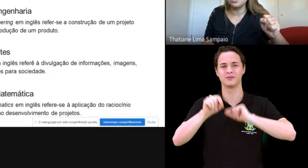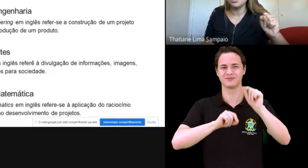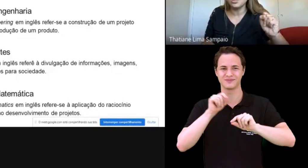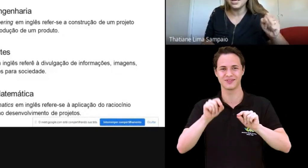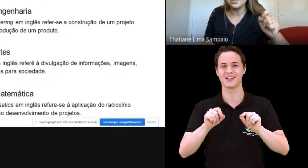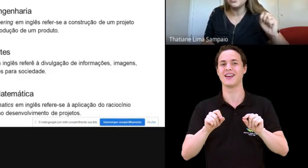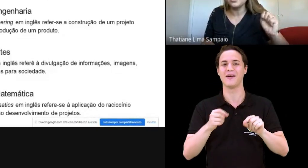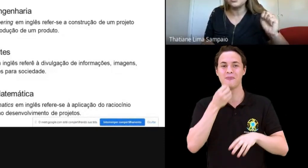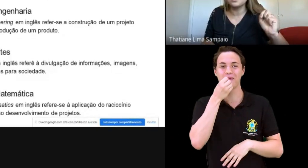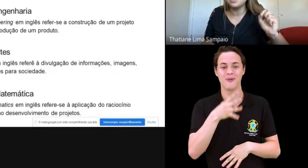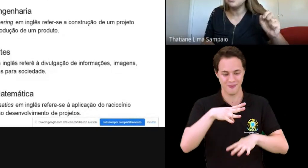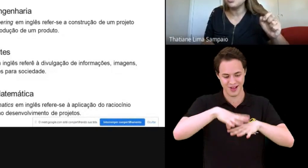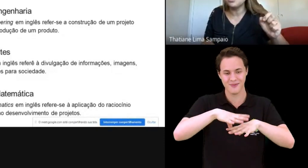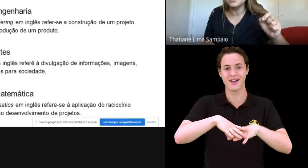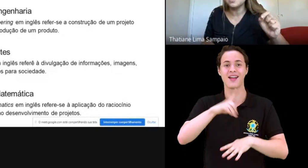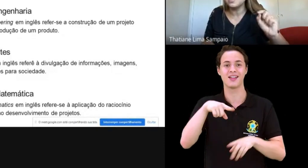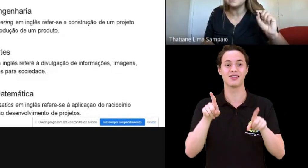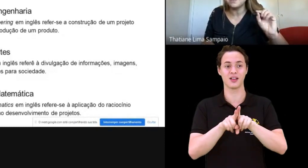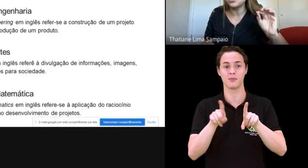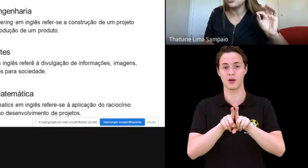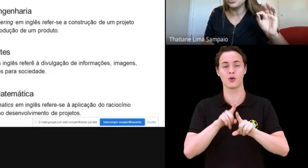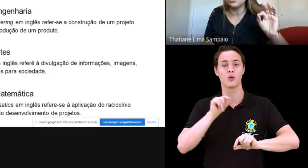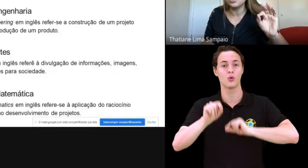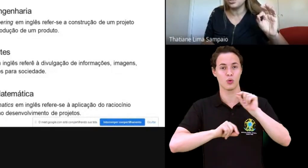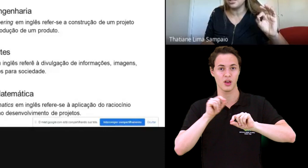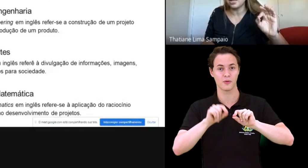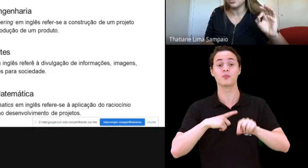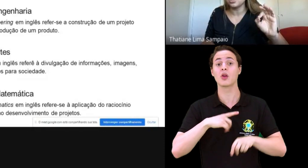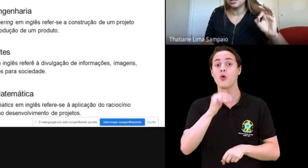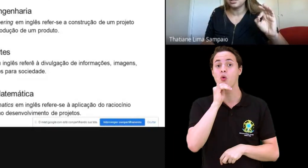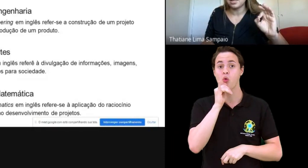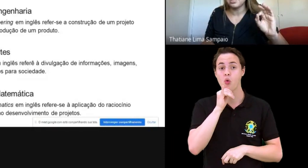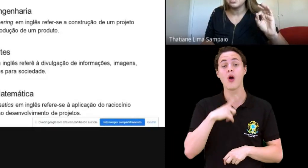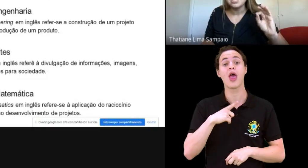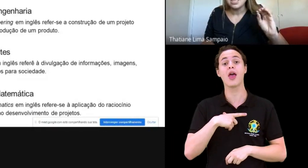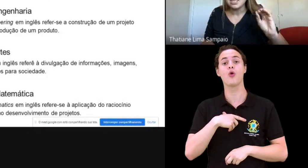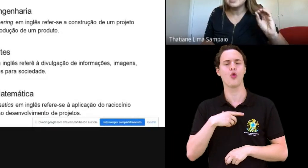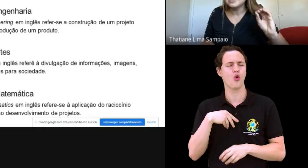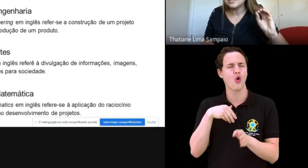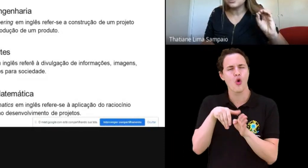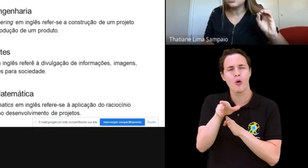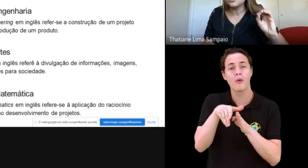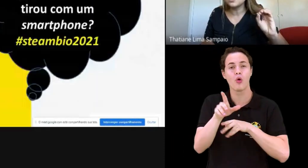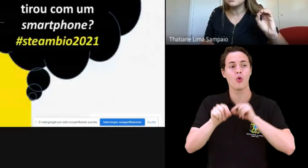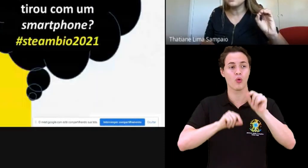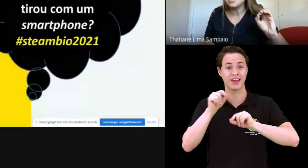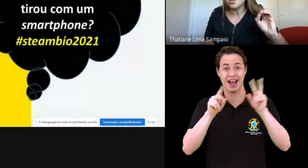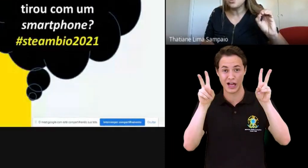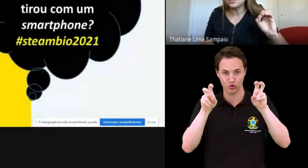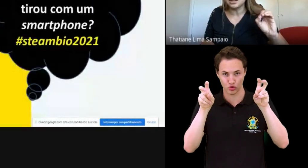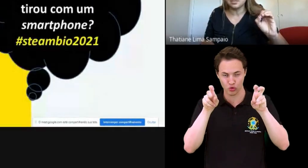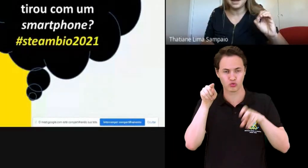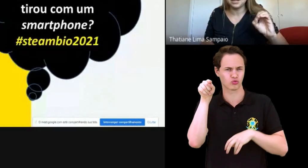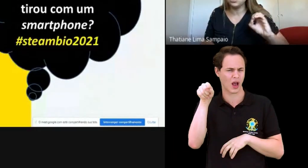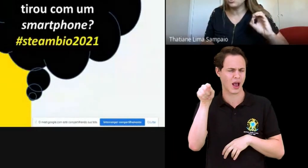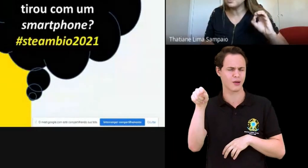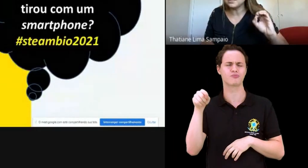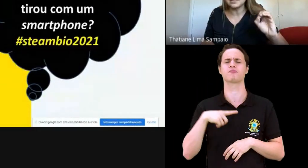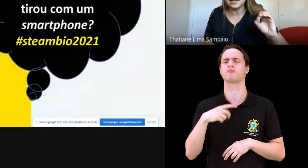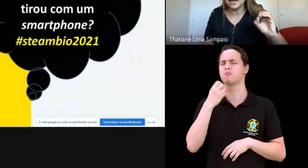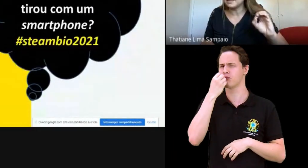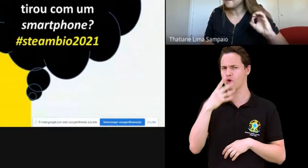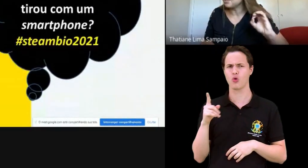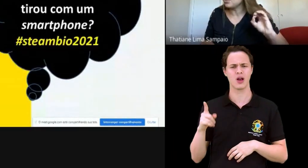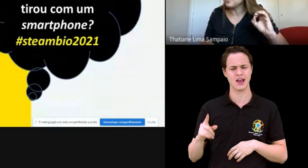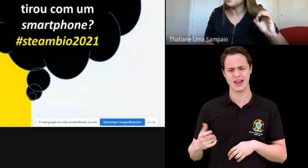sugiro colocarem os primos de vocês a partir de 8 anos de idade, tá? Esses assuntos estão em alta para todas